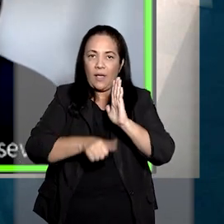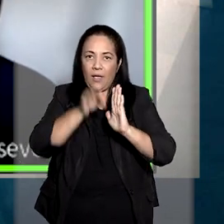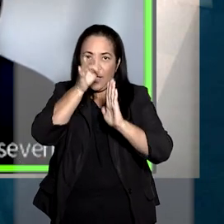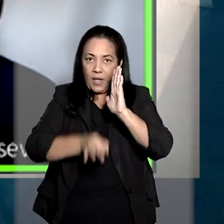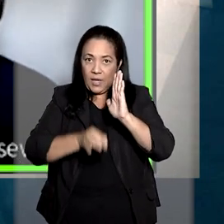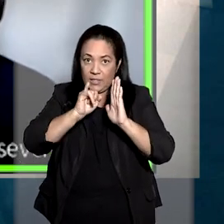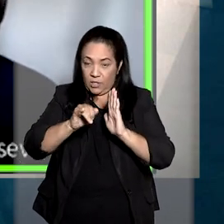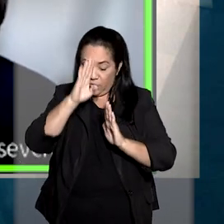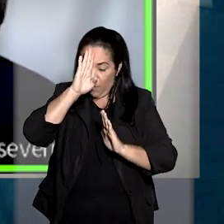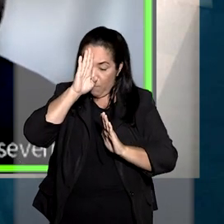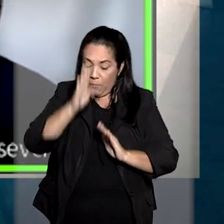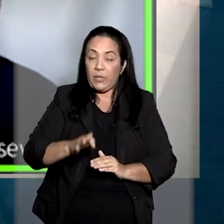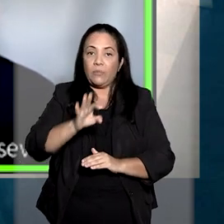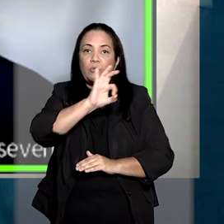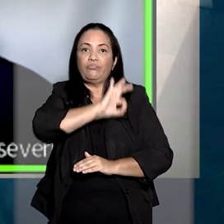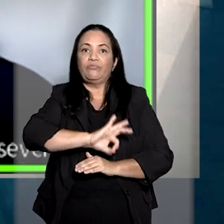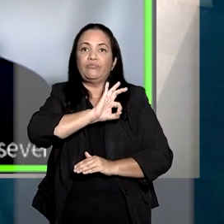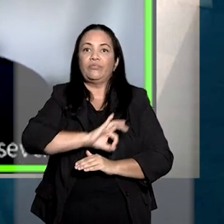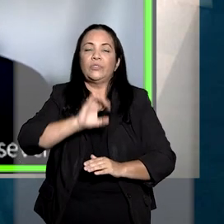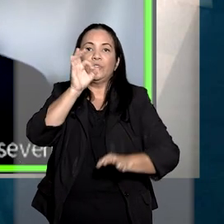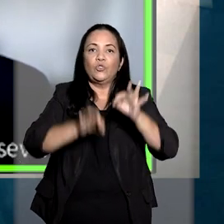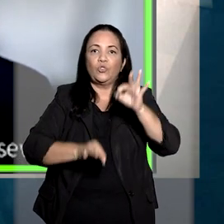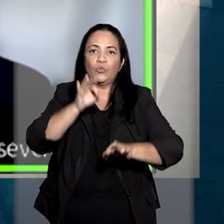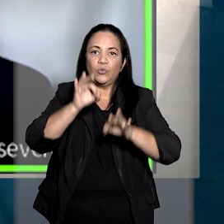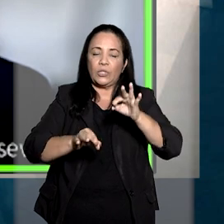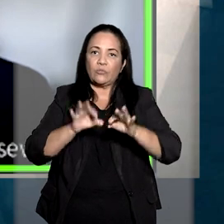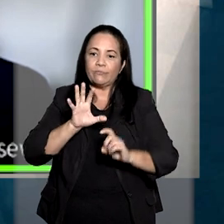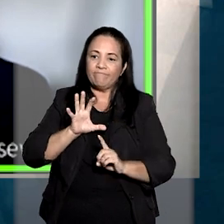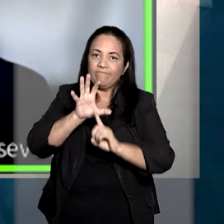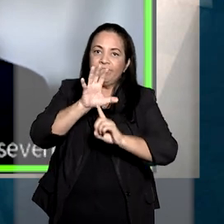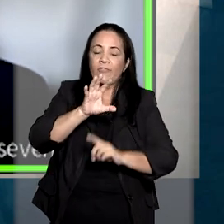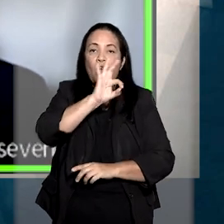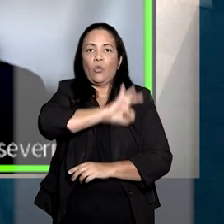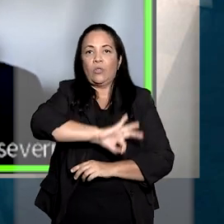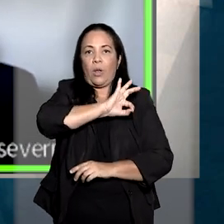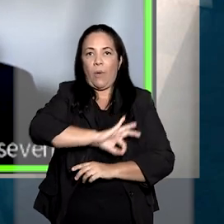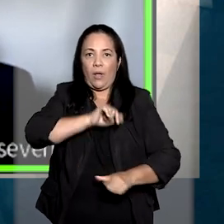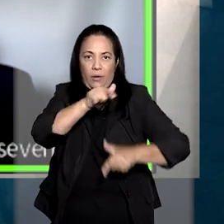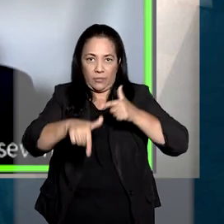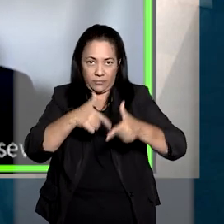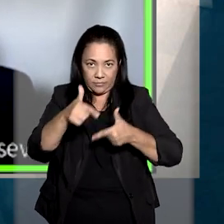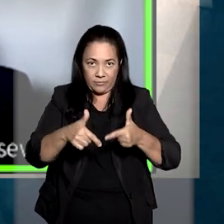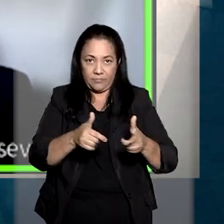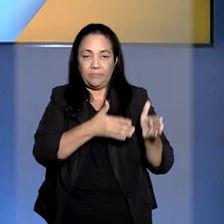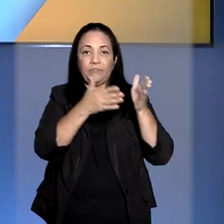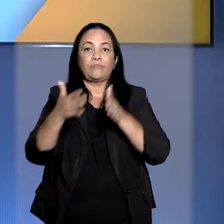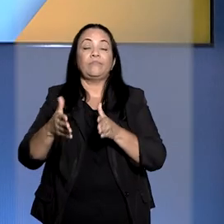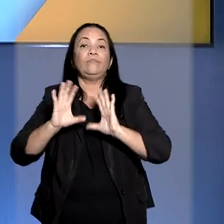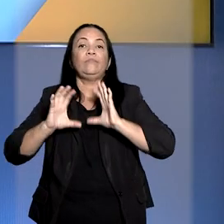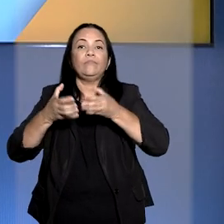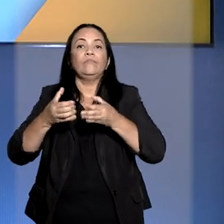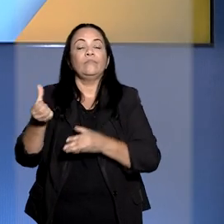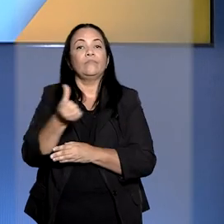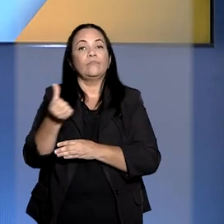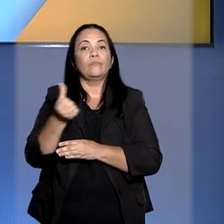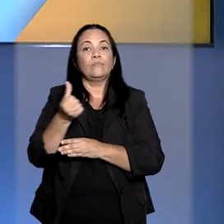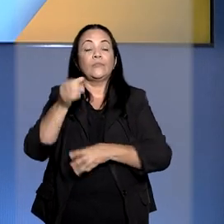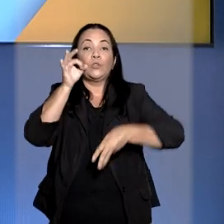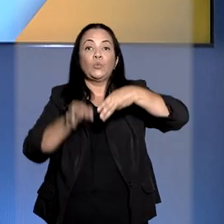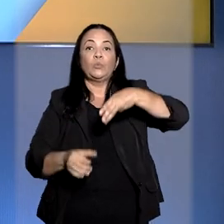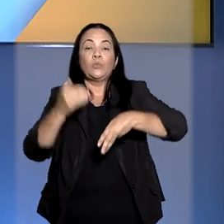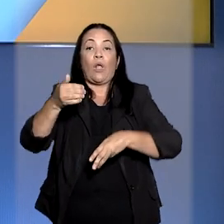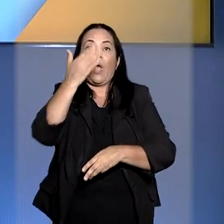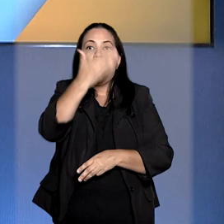olhos repercutirem diretamente no patrimônio jurídico e afetarem a remuneração do trabalho na sexta turma